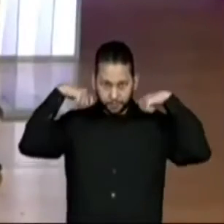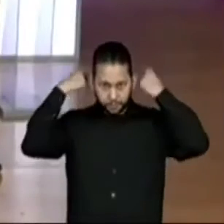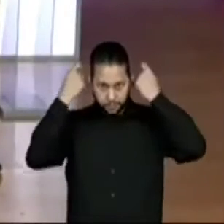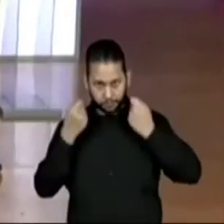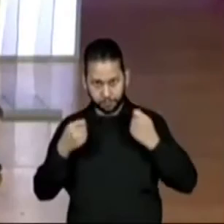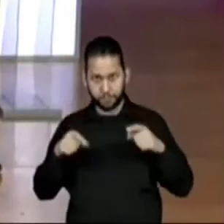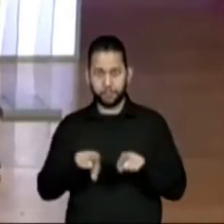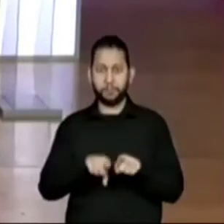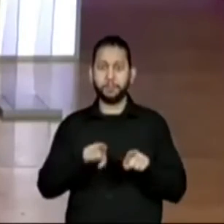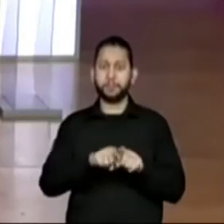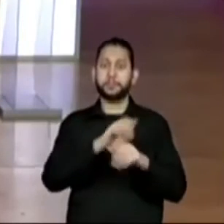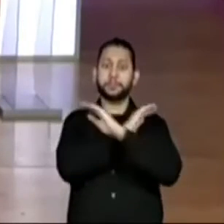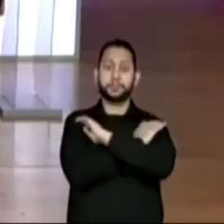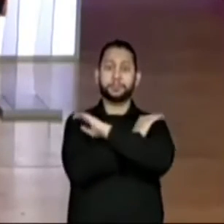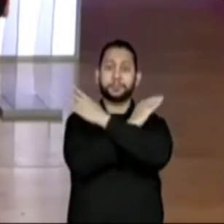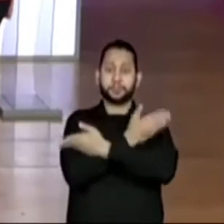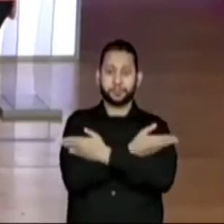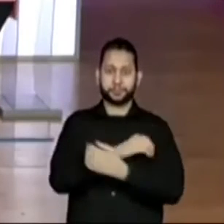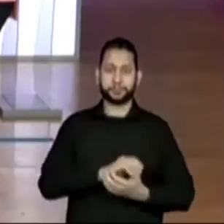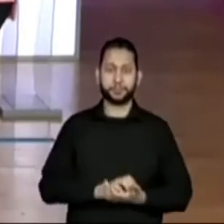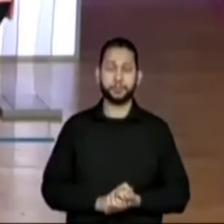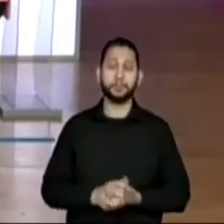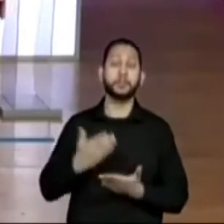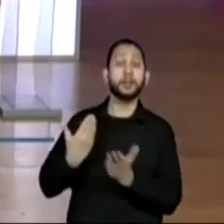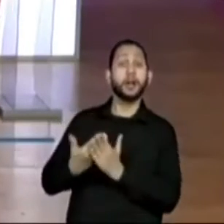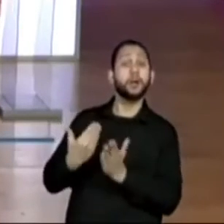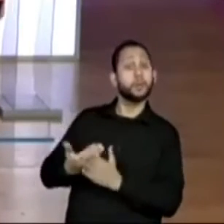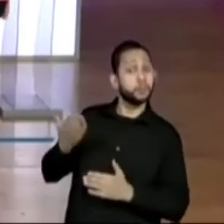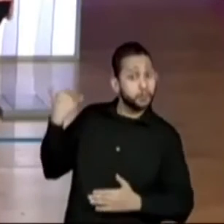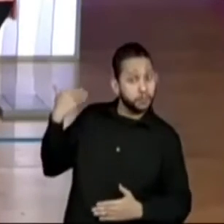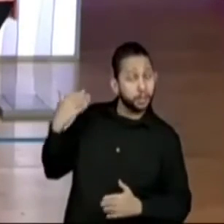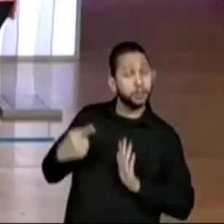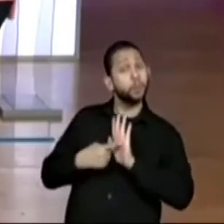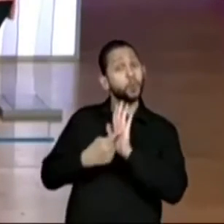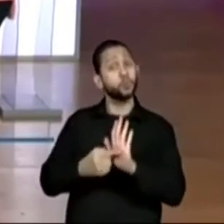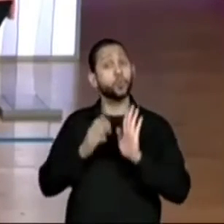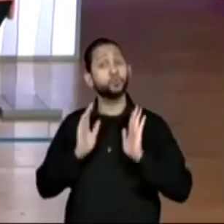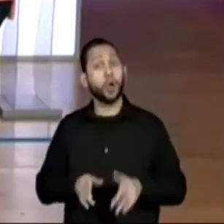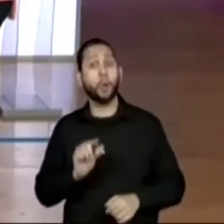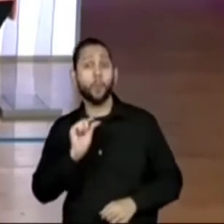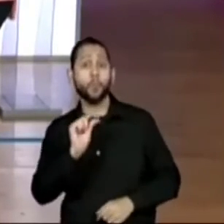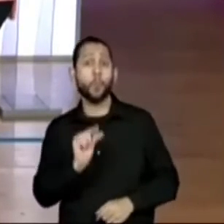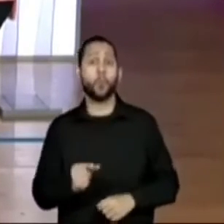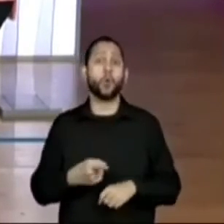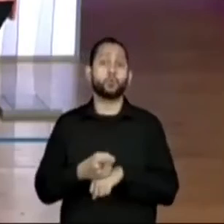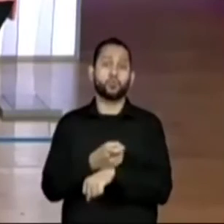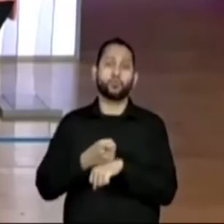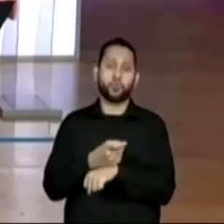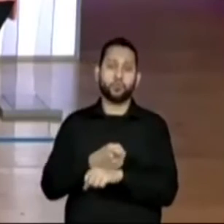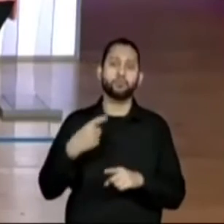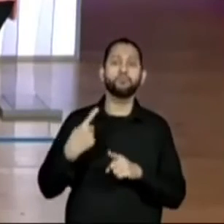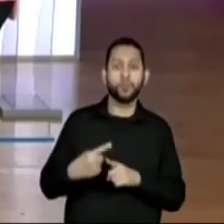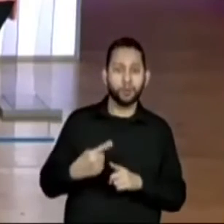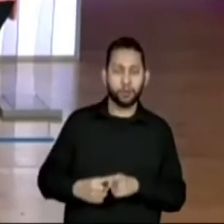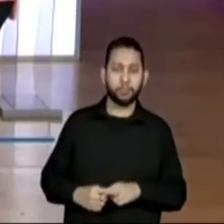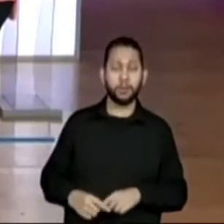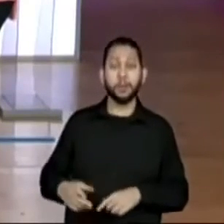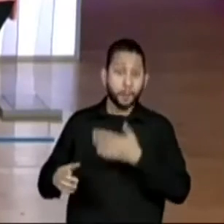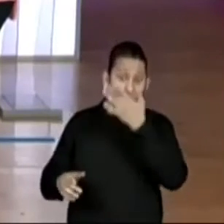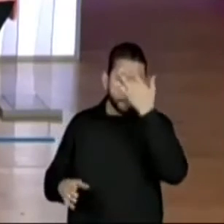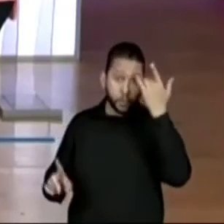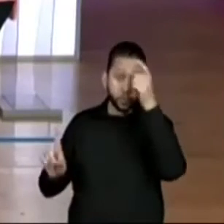os adjetivos, eles caracterizam um substantivo. Eu vou escrever aqui de novo para vocês, para